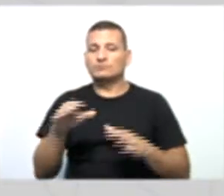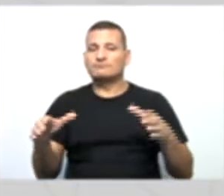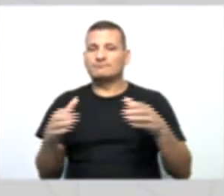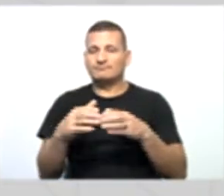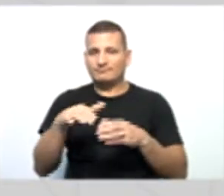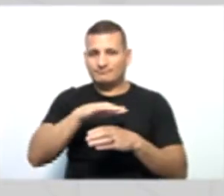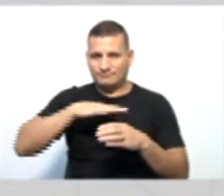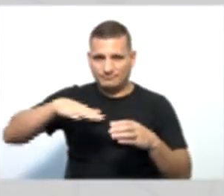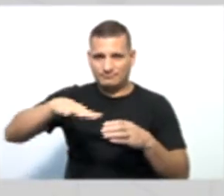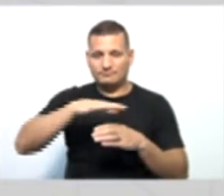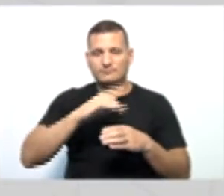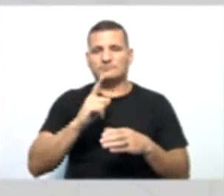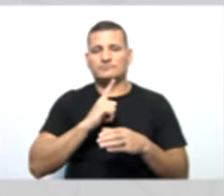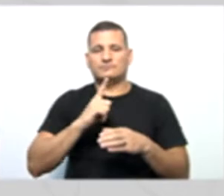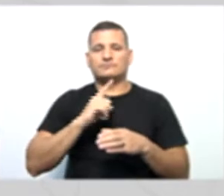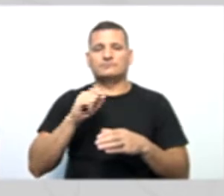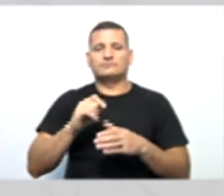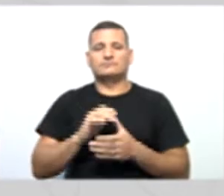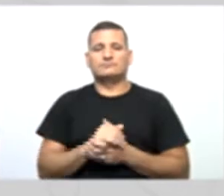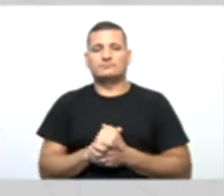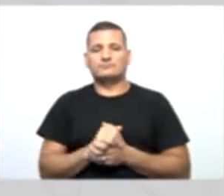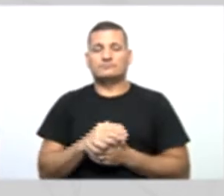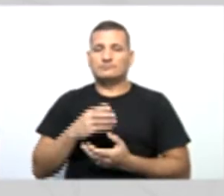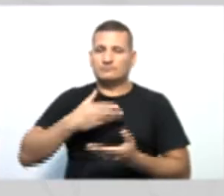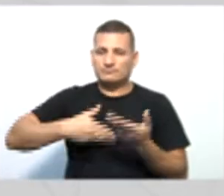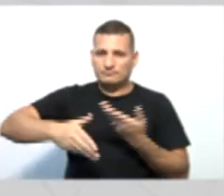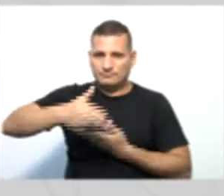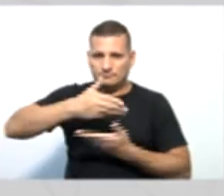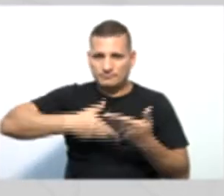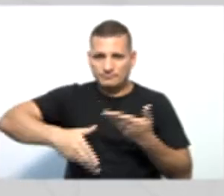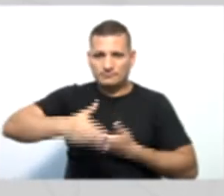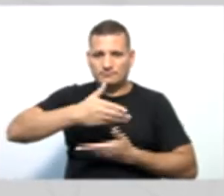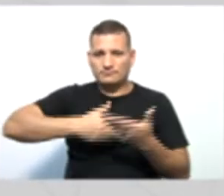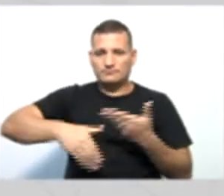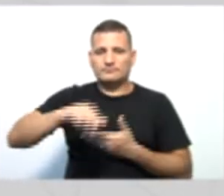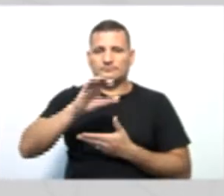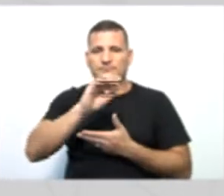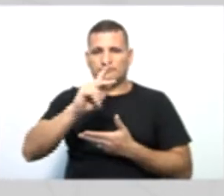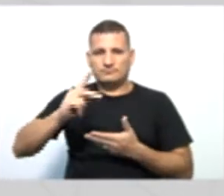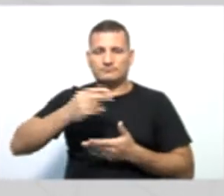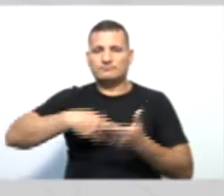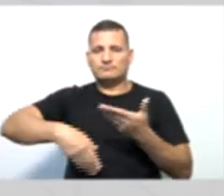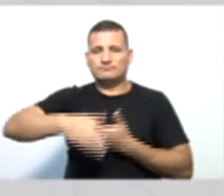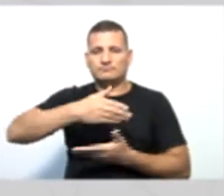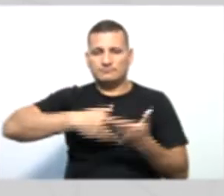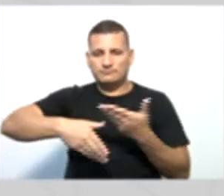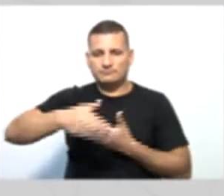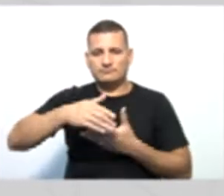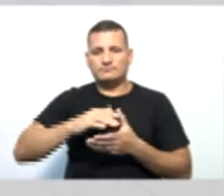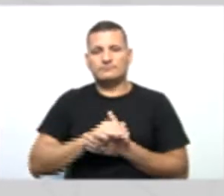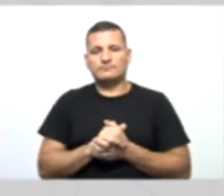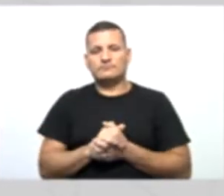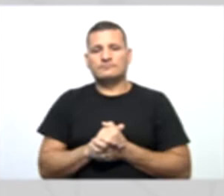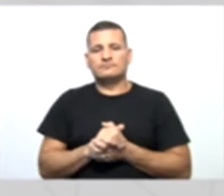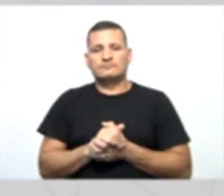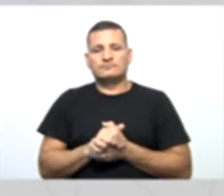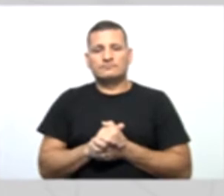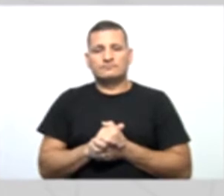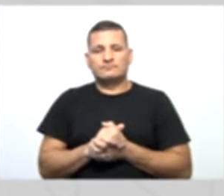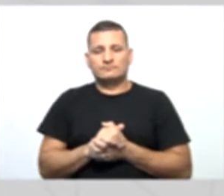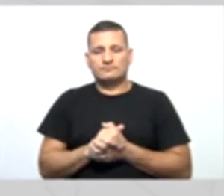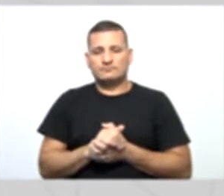tem uma interação com a cooperativa entre esse